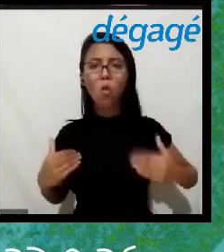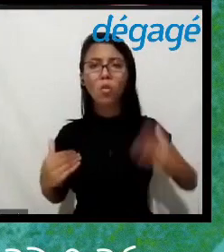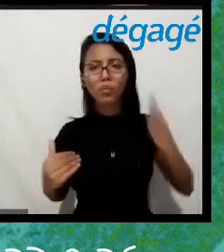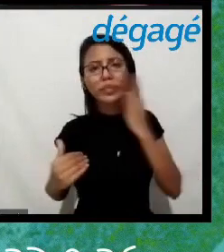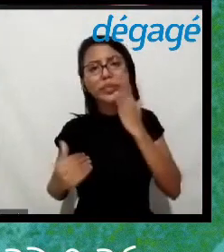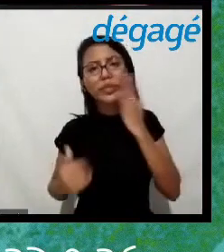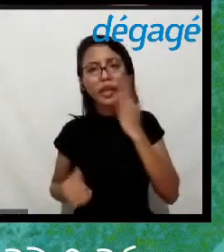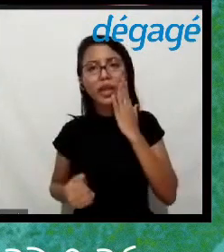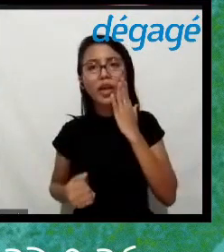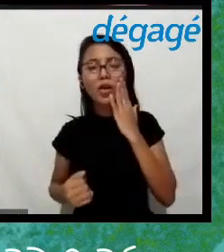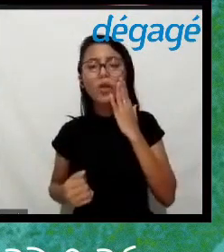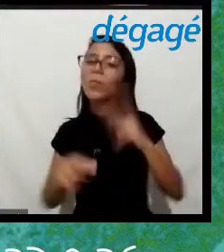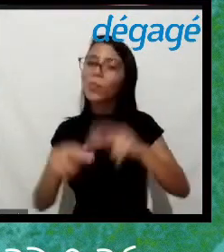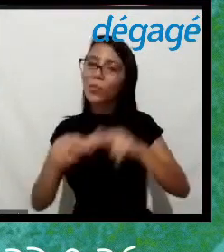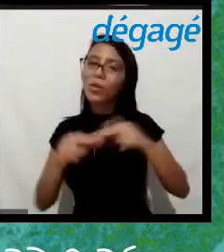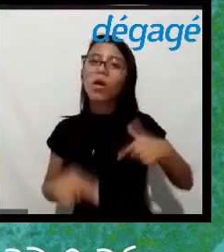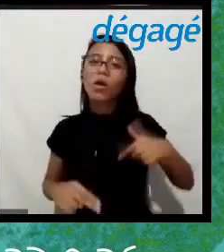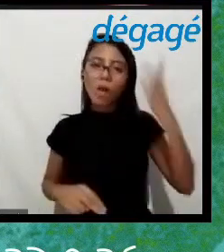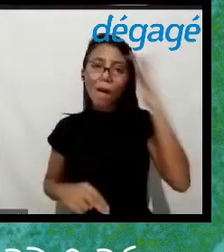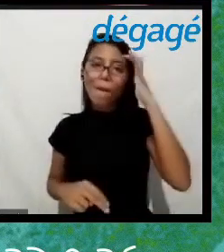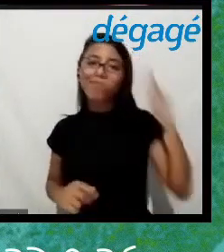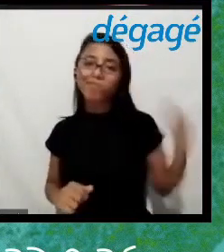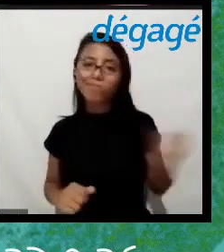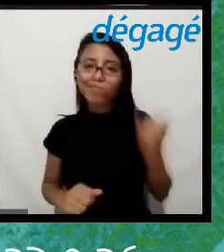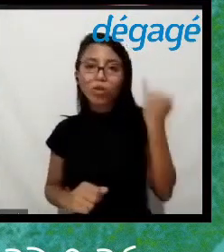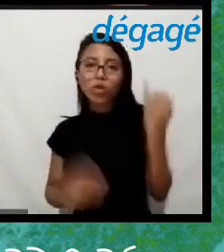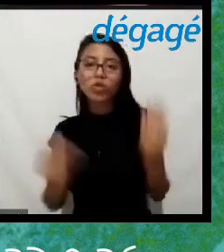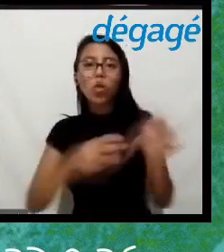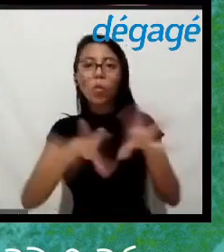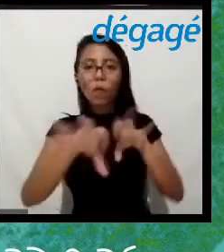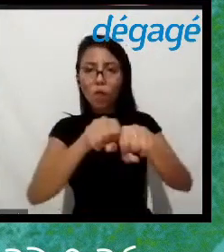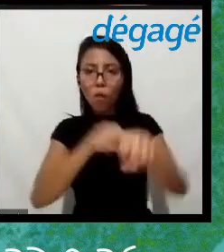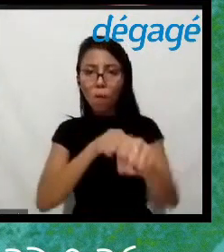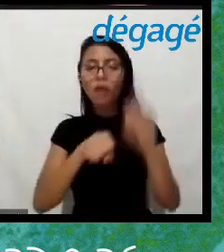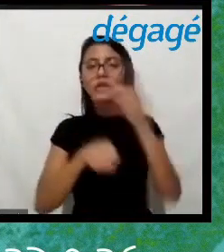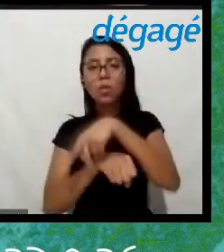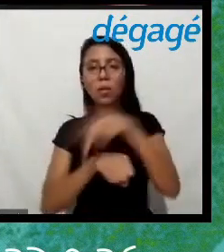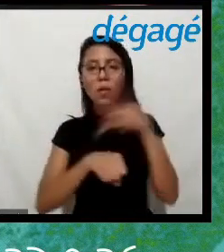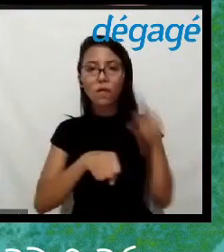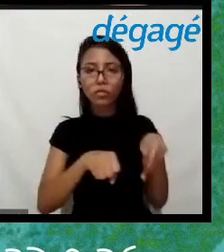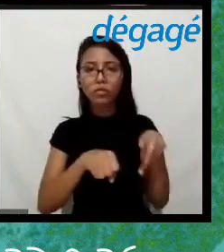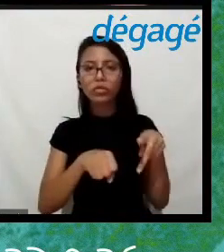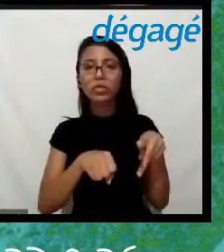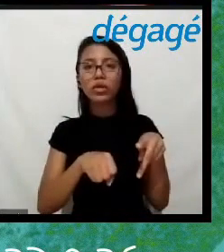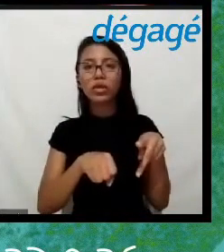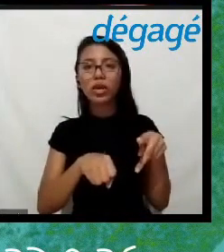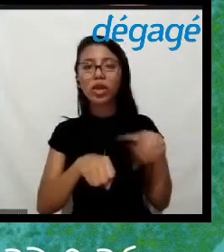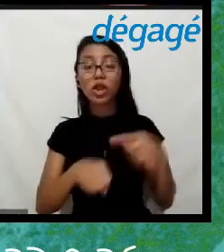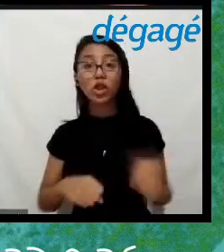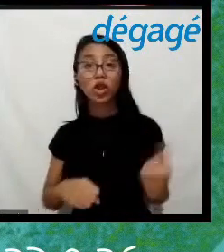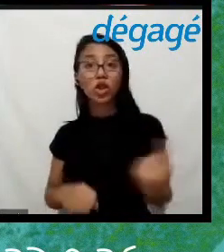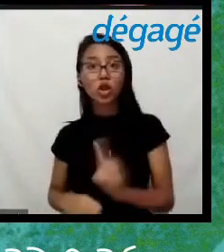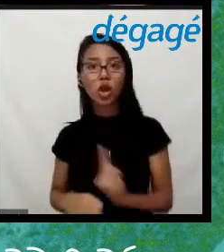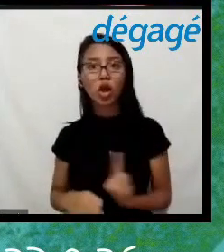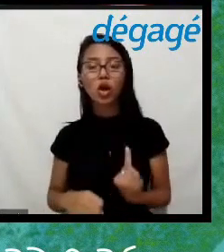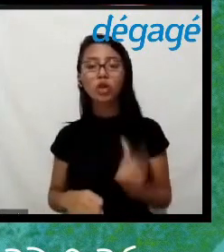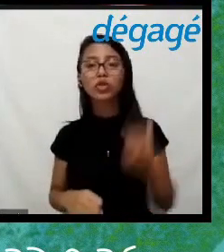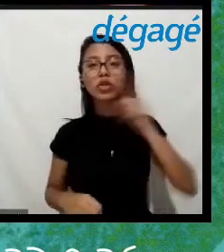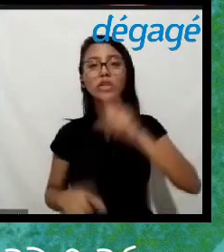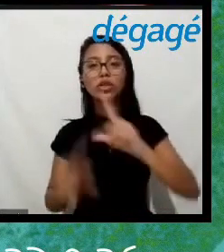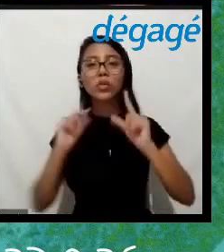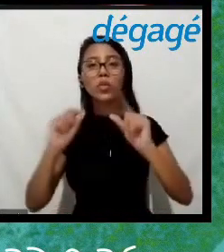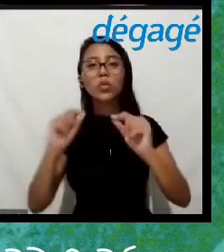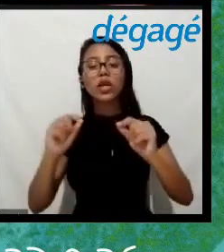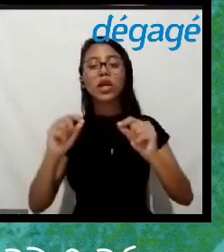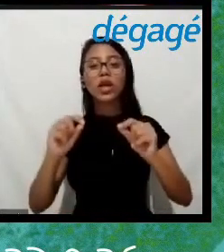imprescindível que a gente repense a formação desses professores, que a gente consiga inserir disciplinas obrigatórias sobre essa temática nas